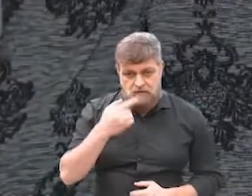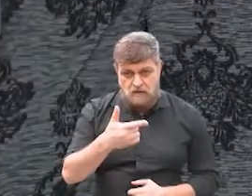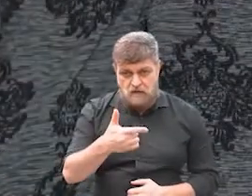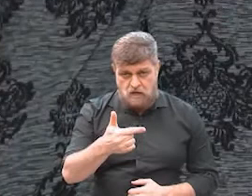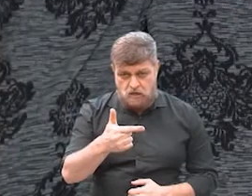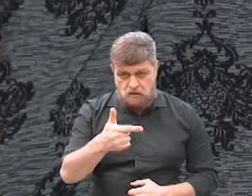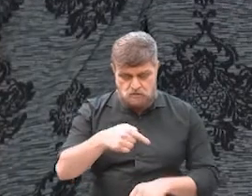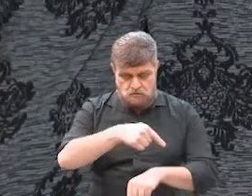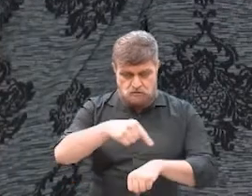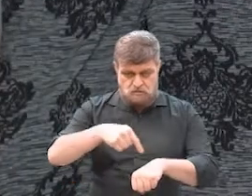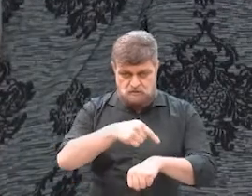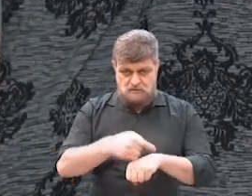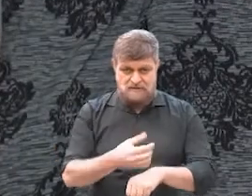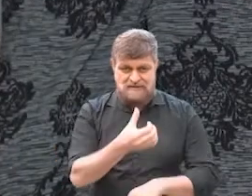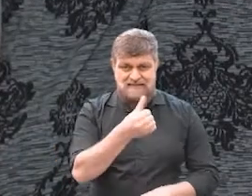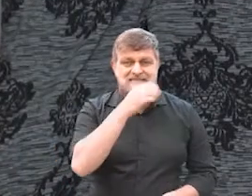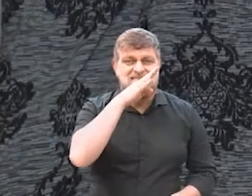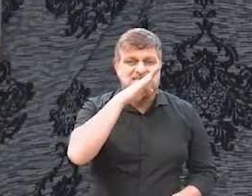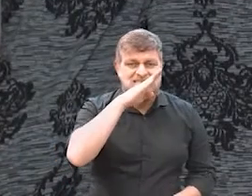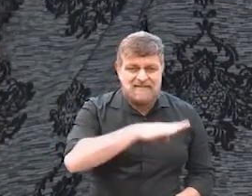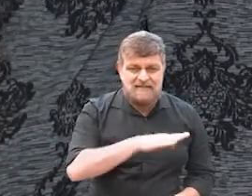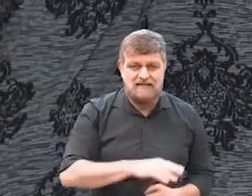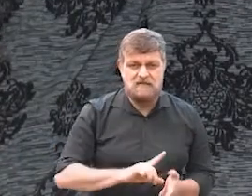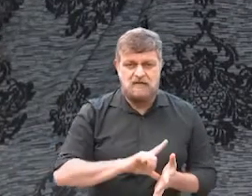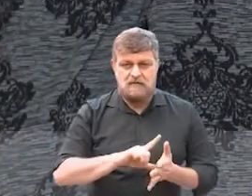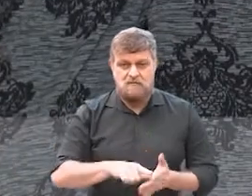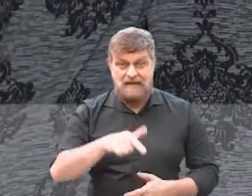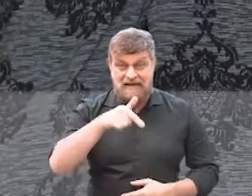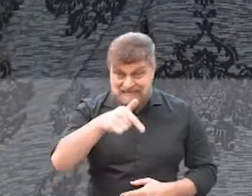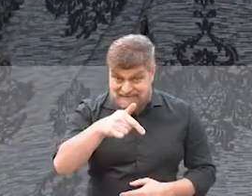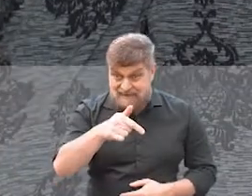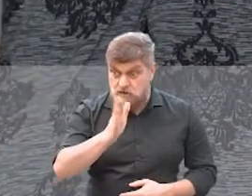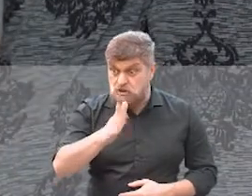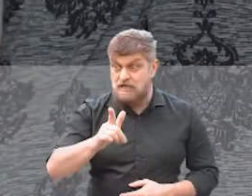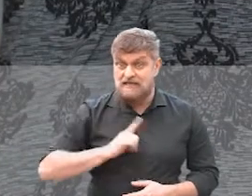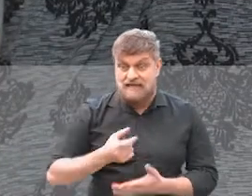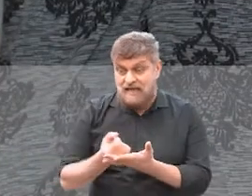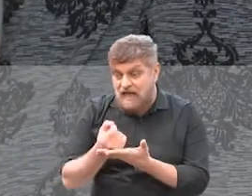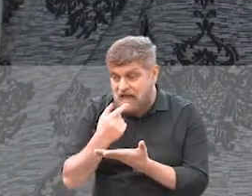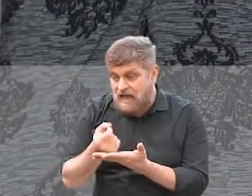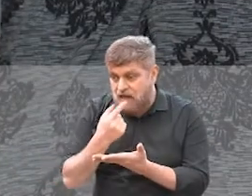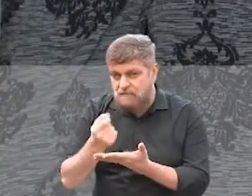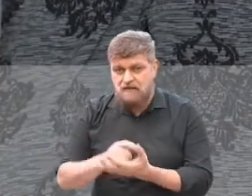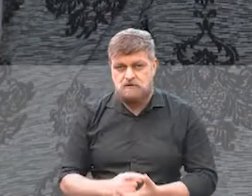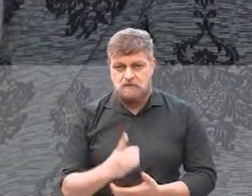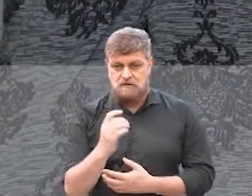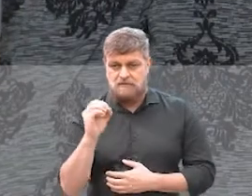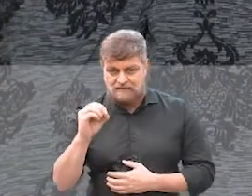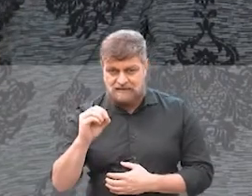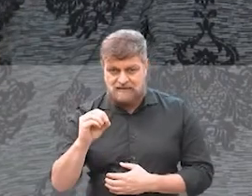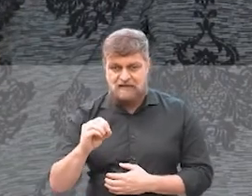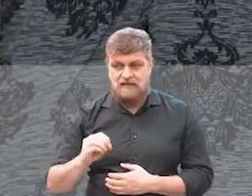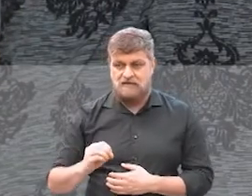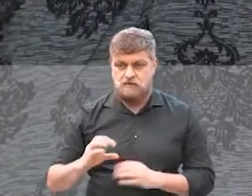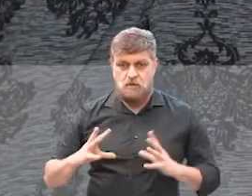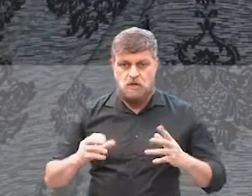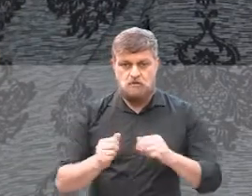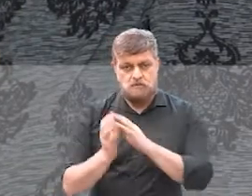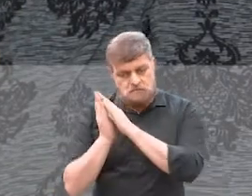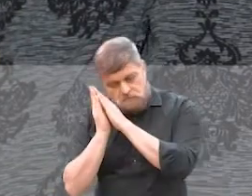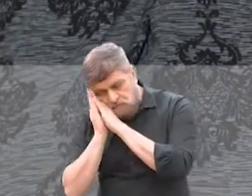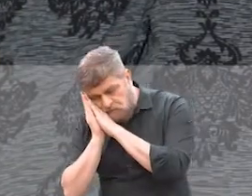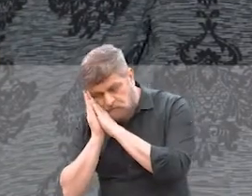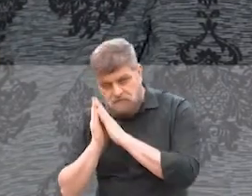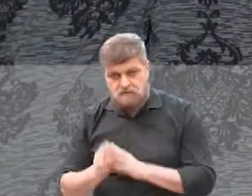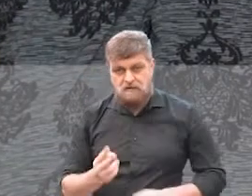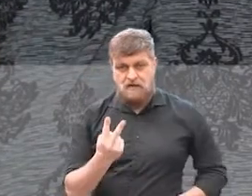Um plantão de 12 horas, você entra às 6 horas da tarde, só que assim, 7 horas tem medicação. 10 horas tem que estar todo